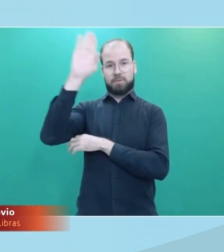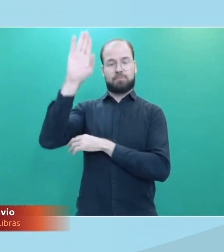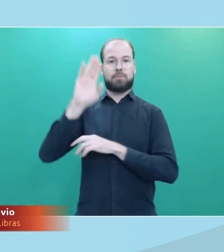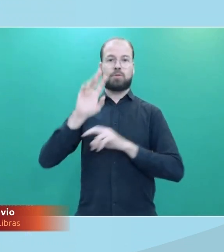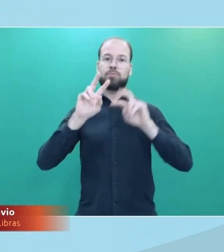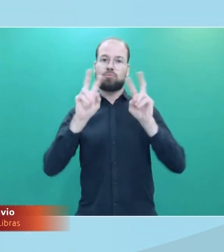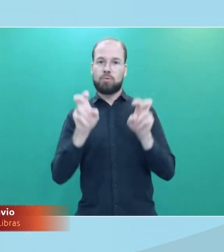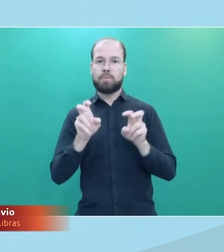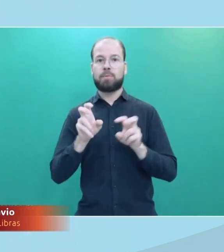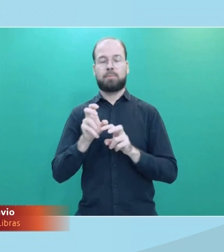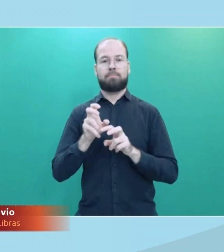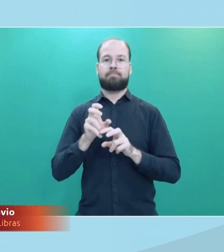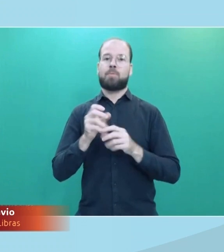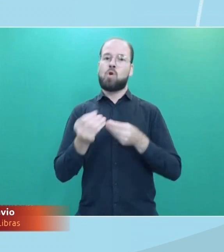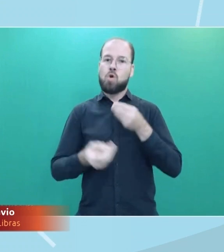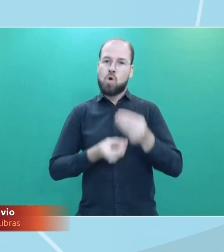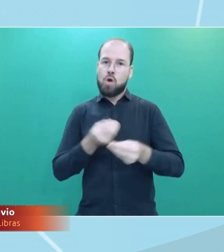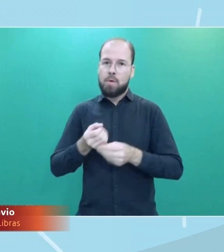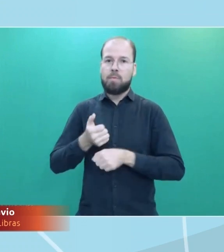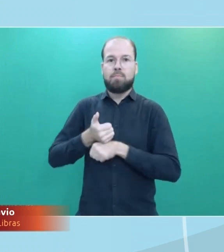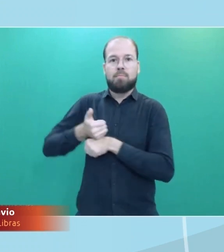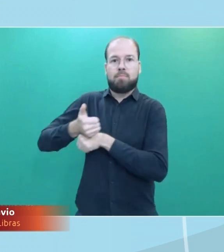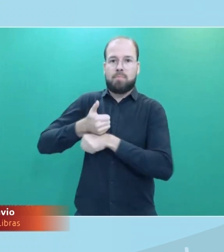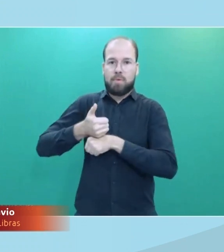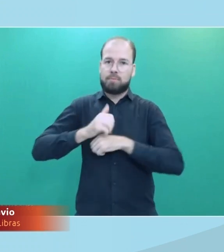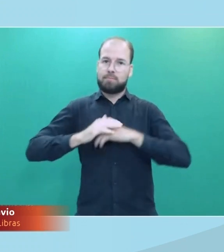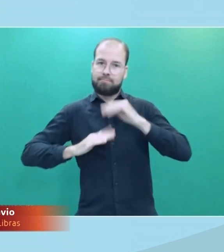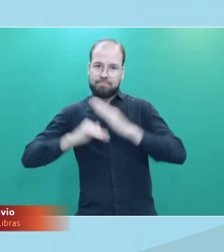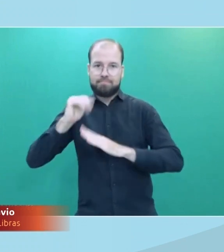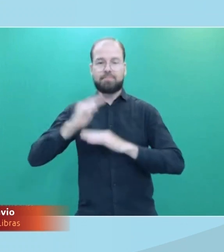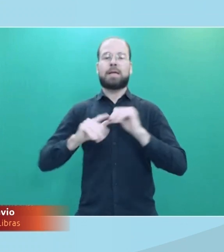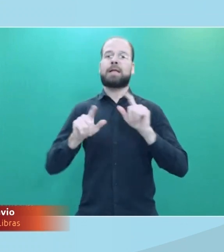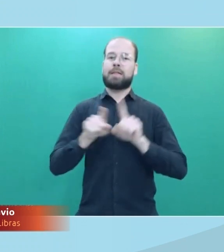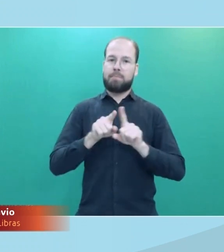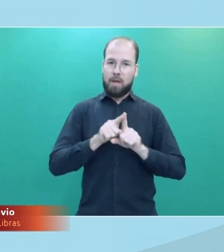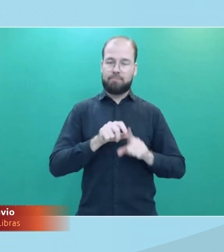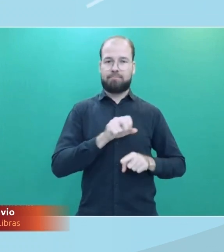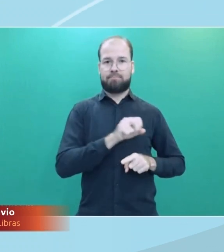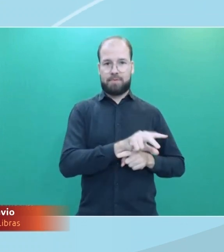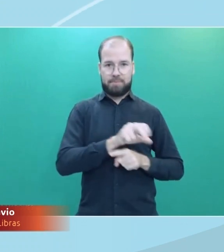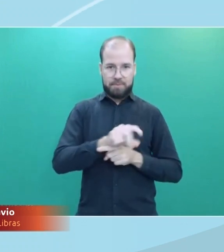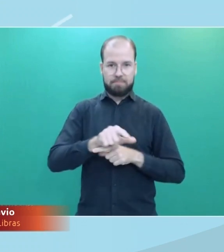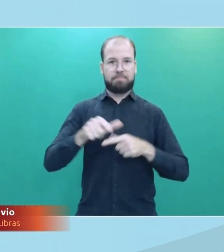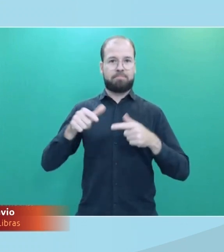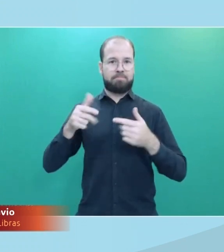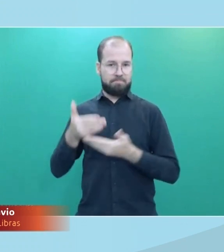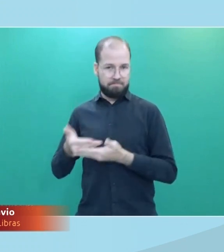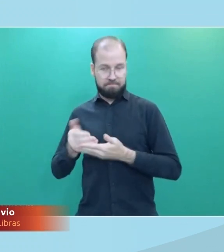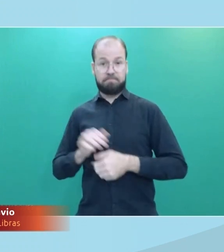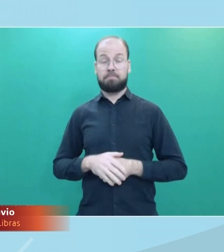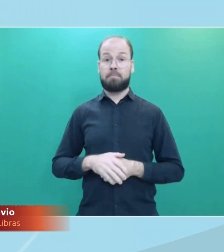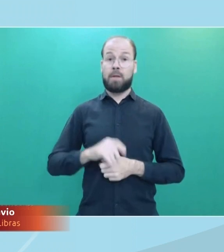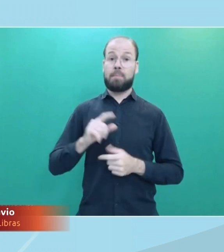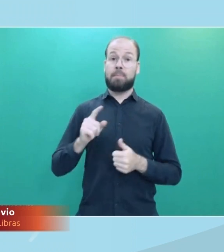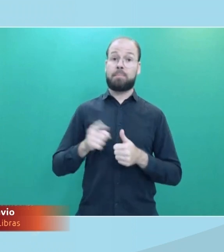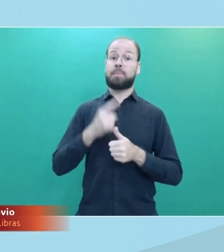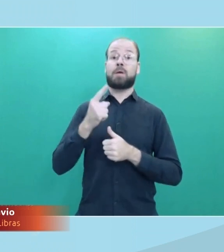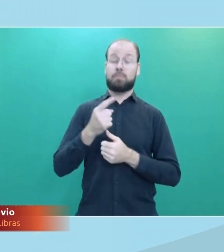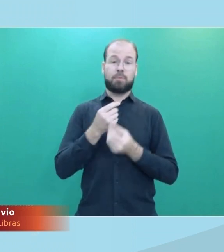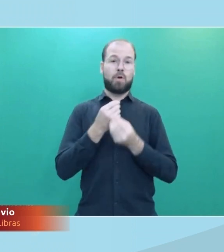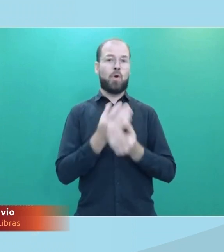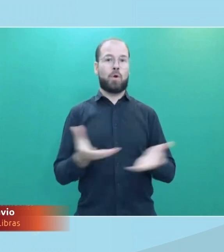profissional, também emprego. Então, acompanha aí. Primeira das nossas oportunidades é oferecida pela Secretaria de